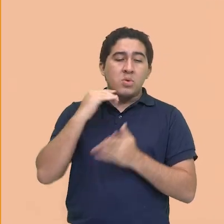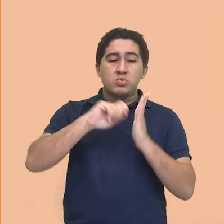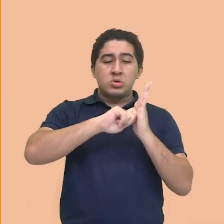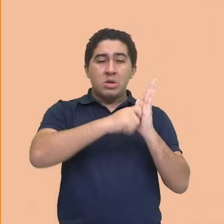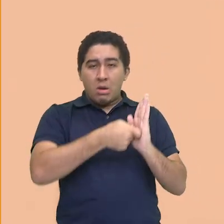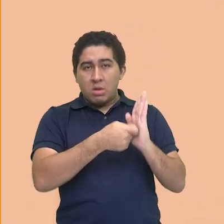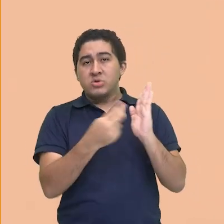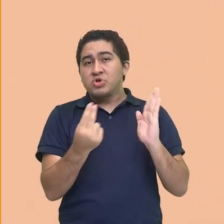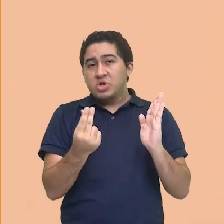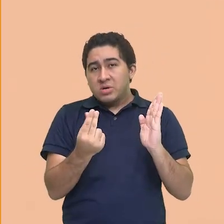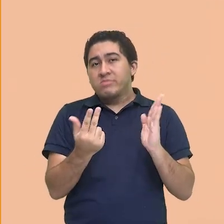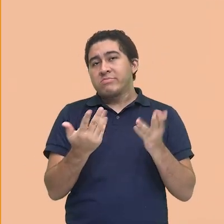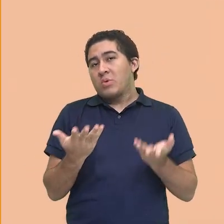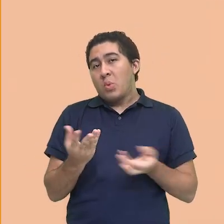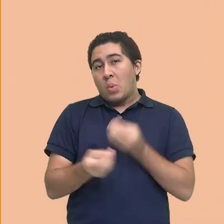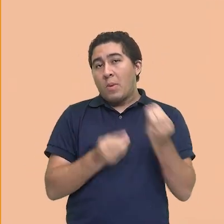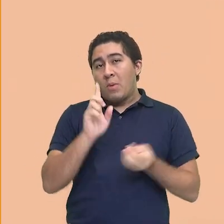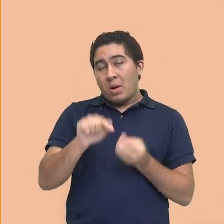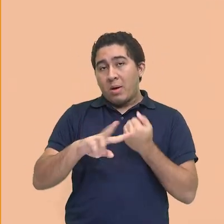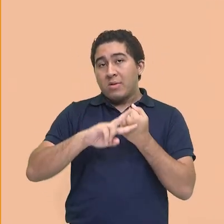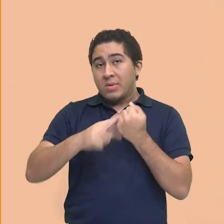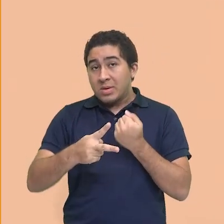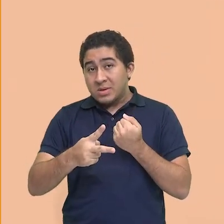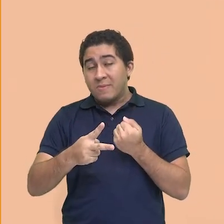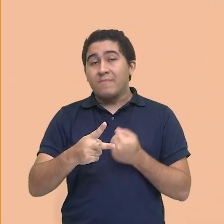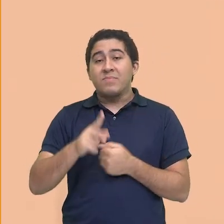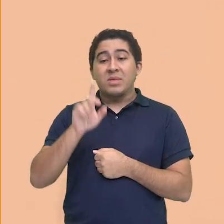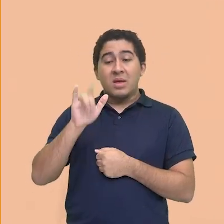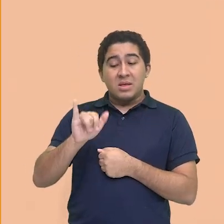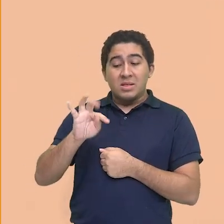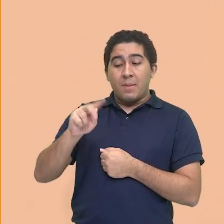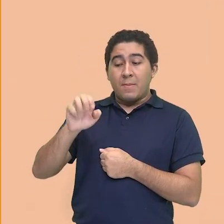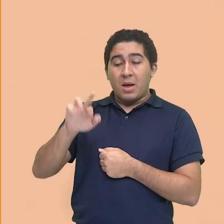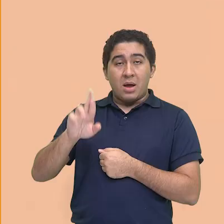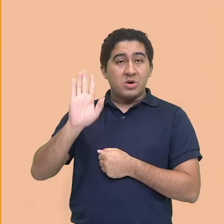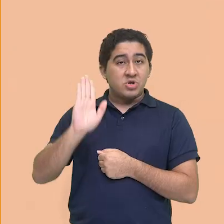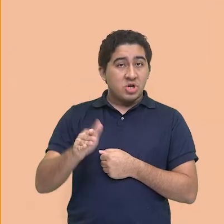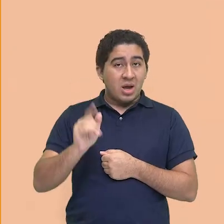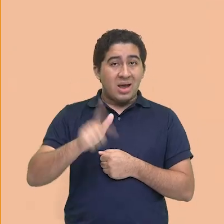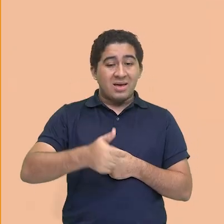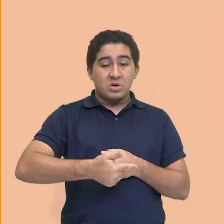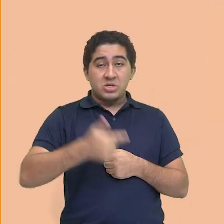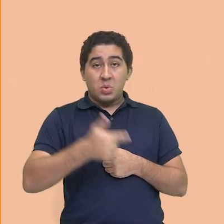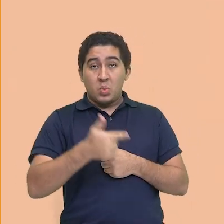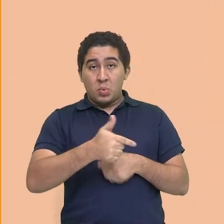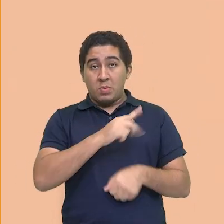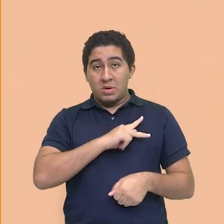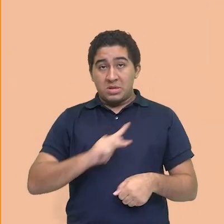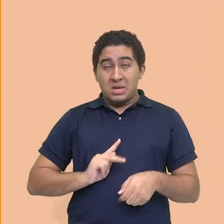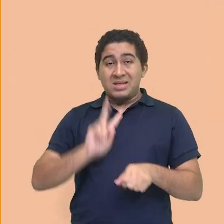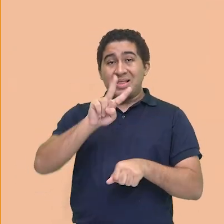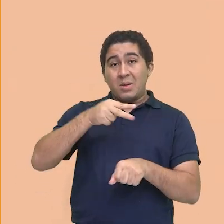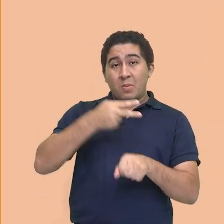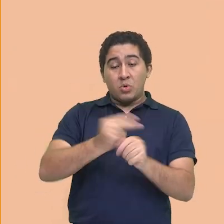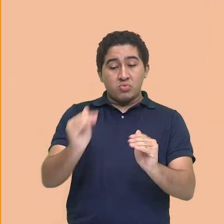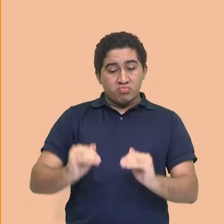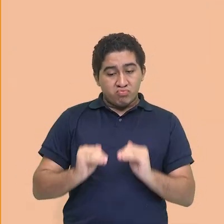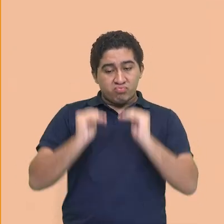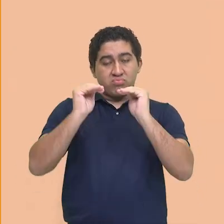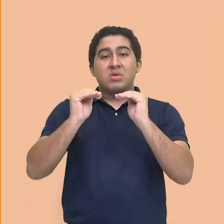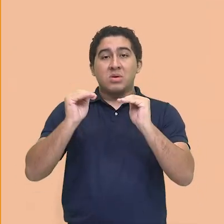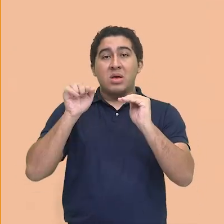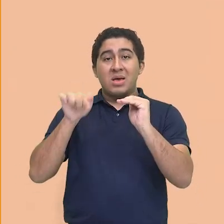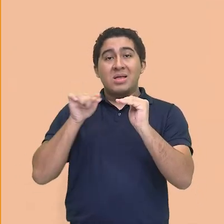né, como isso vai afetar? Itamar Franco ascende ao poder, né, que era o seu vice, e a partir dali ele vai